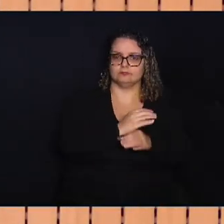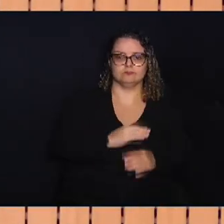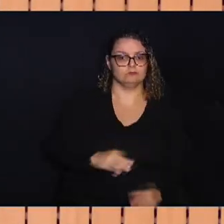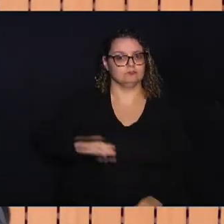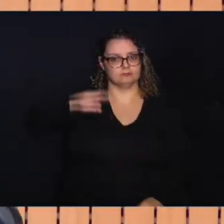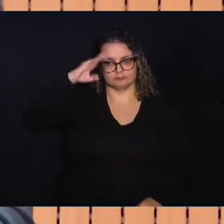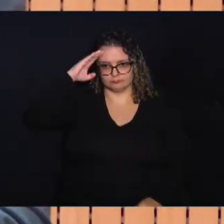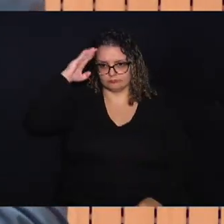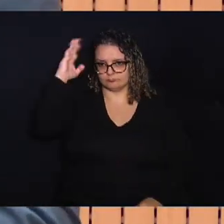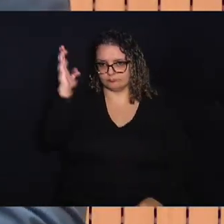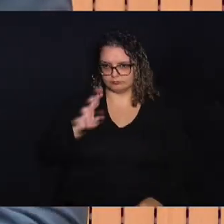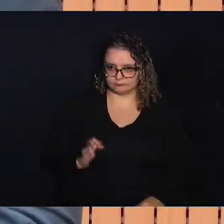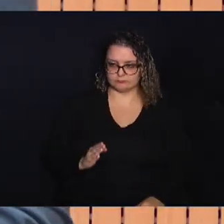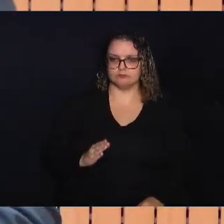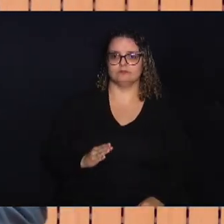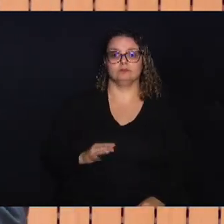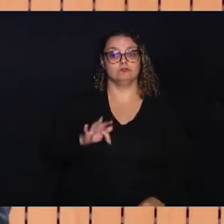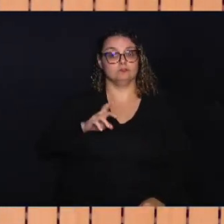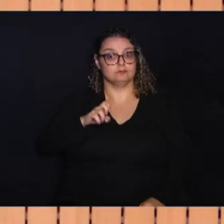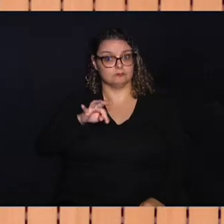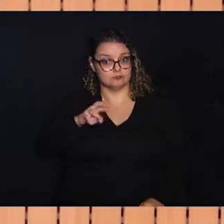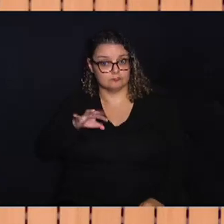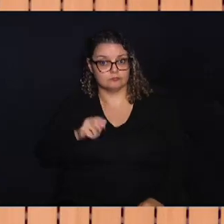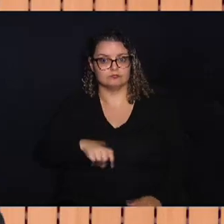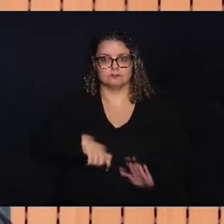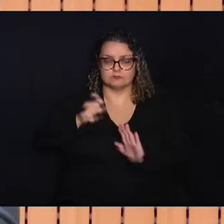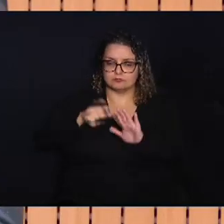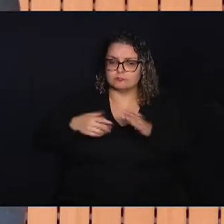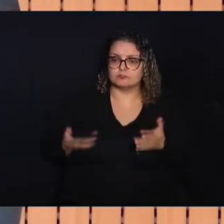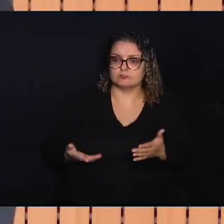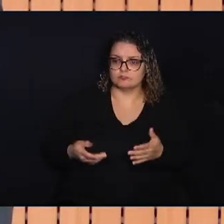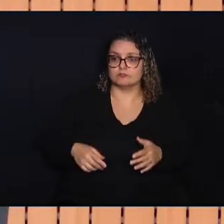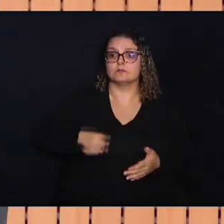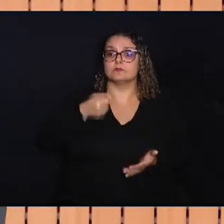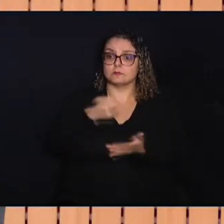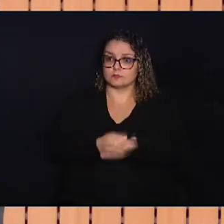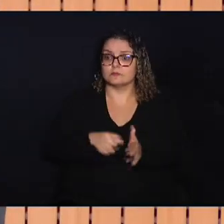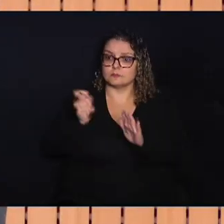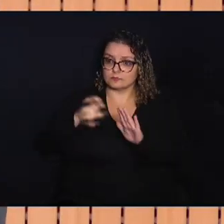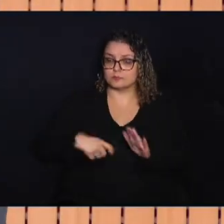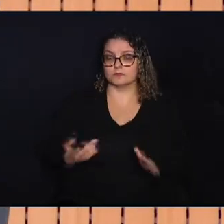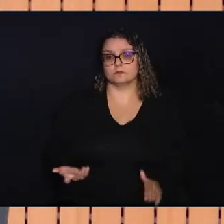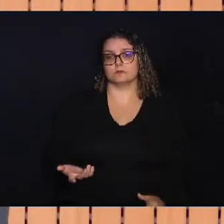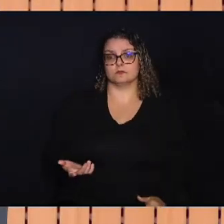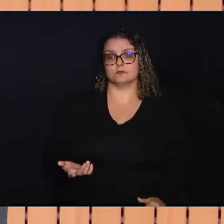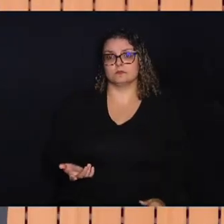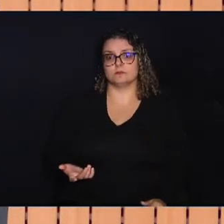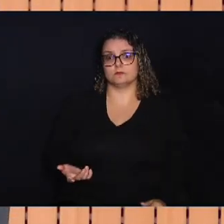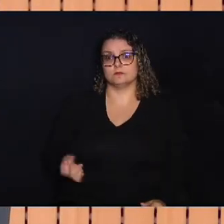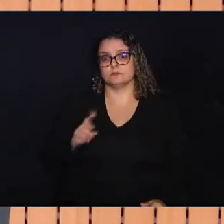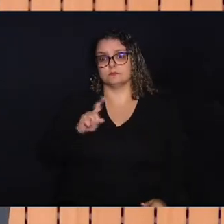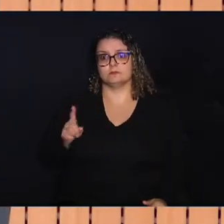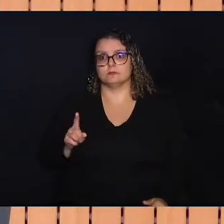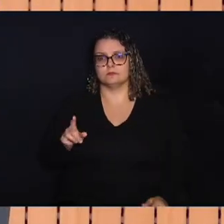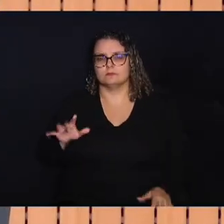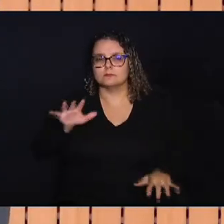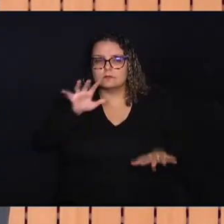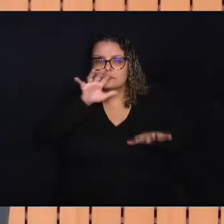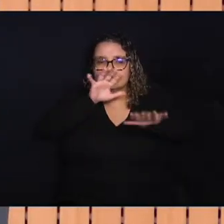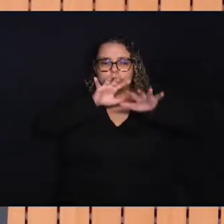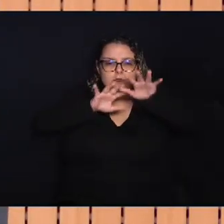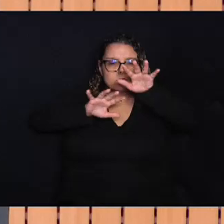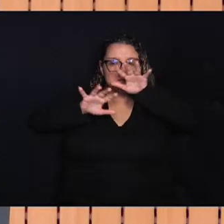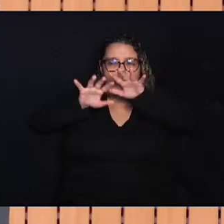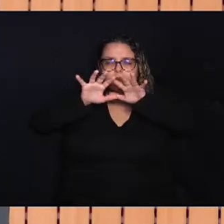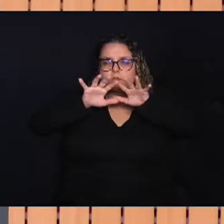Quer fazer realmente algo efetivo? Então seja realmente efetivo. Não coloque uma cortina de fumaça para dizer que está fazendo